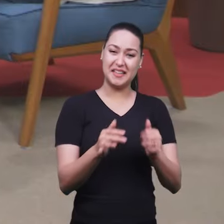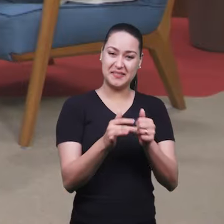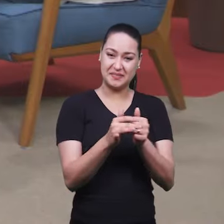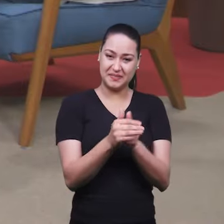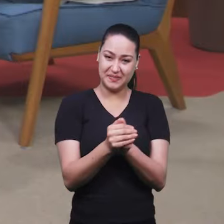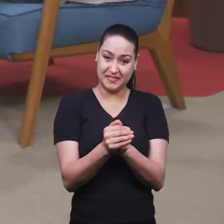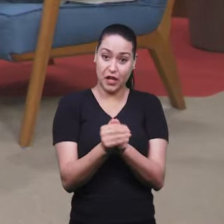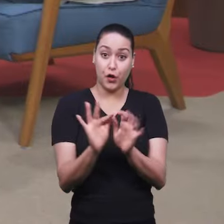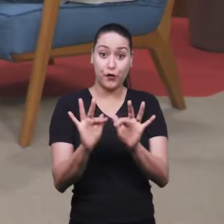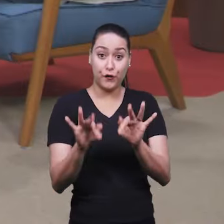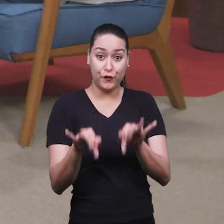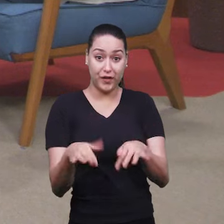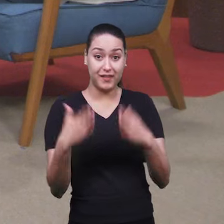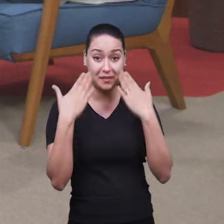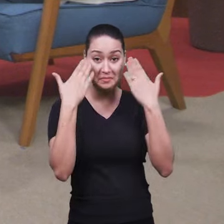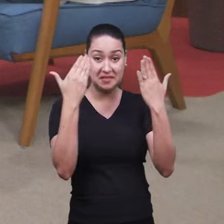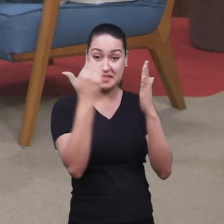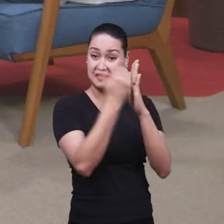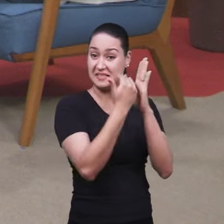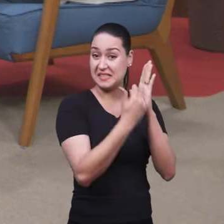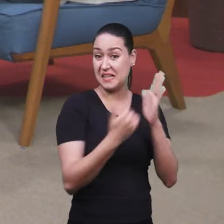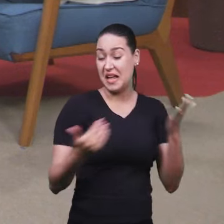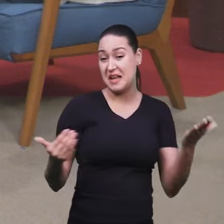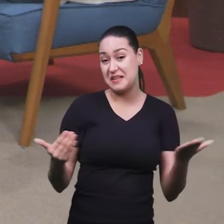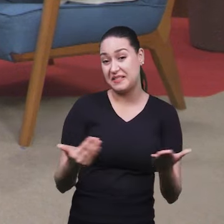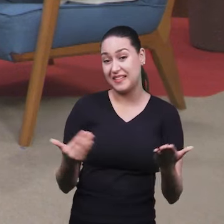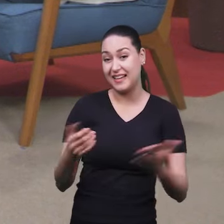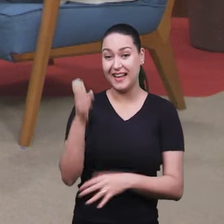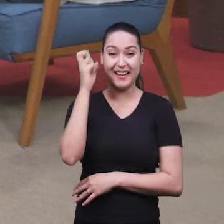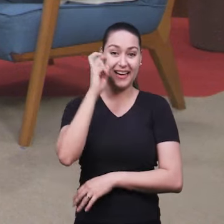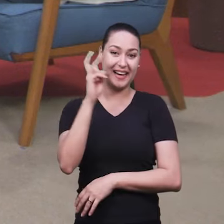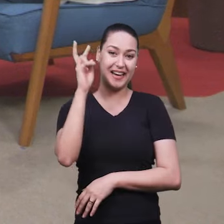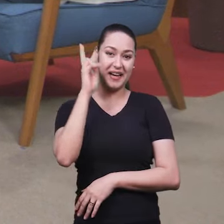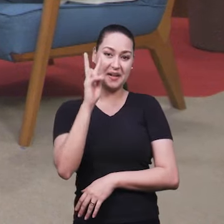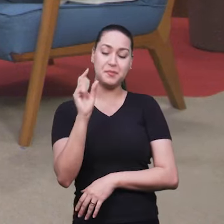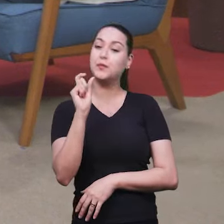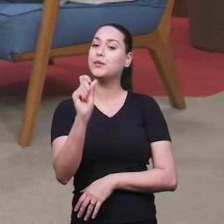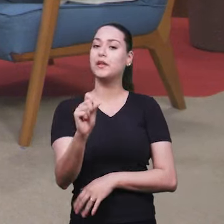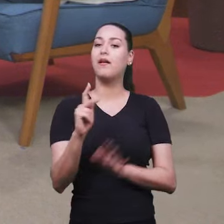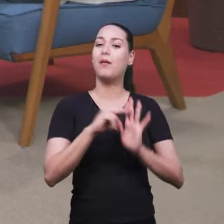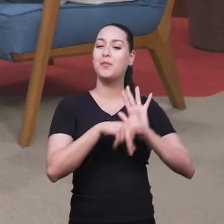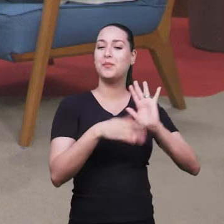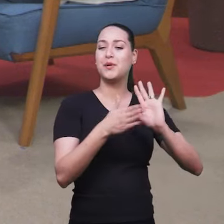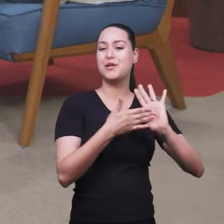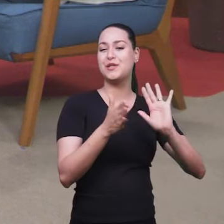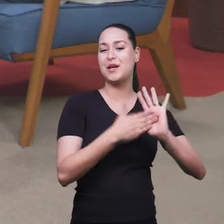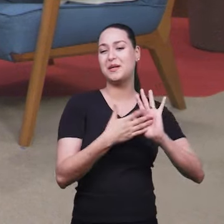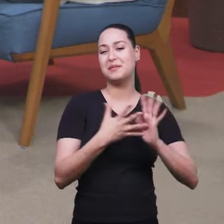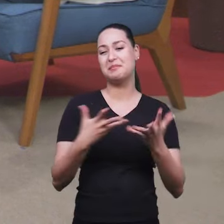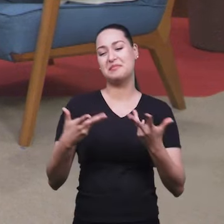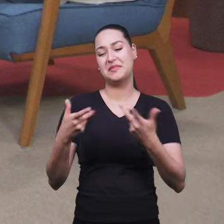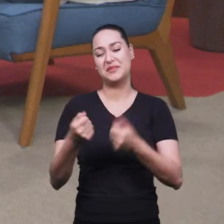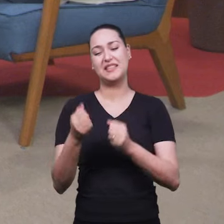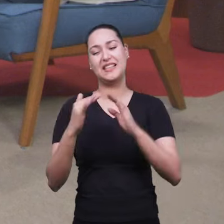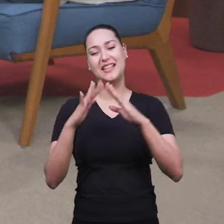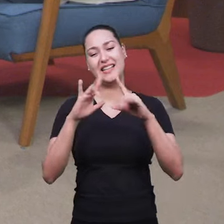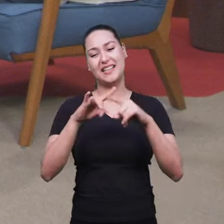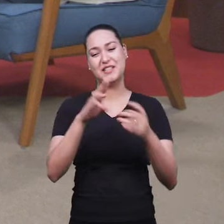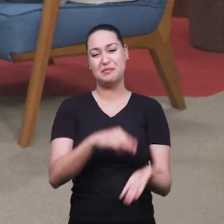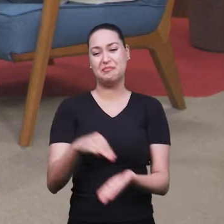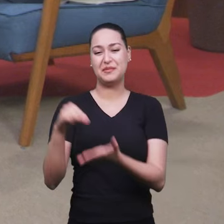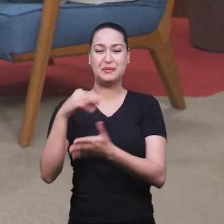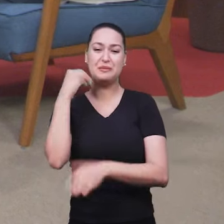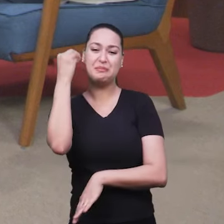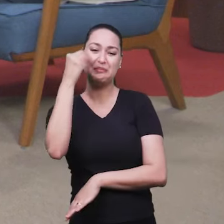A gente está chegando ao final do programa e nesse momento é quando a gente lembra daquele projeto maravilhoso da Igreja Cristã Maranata, que